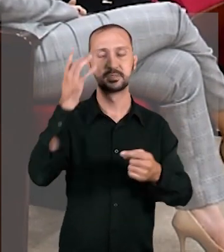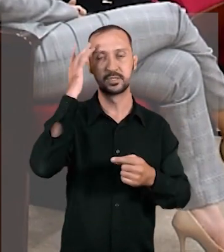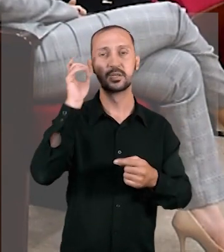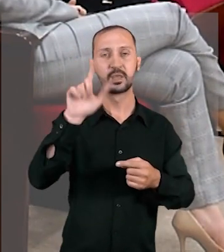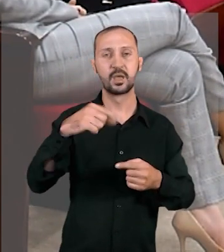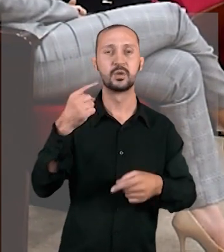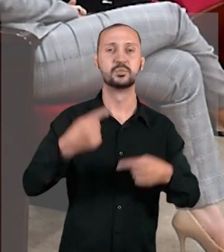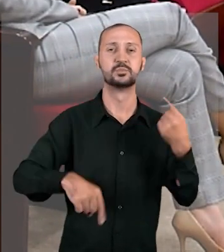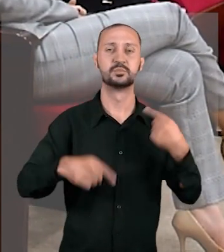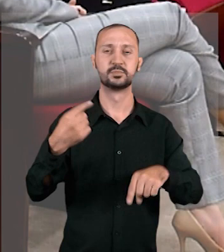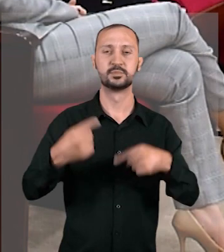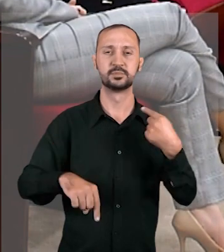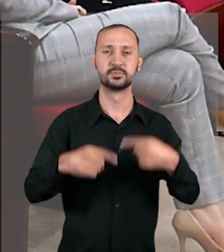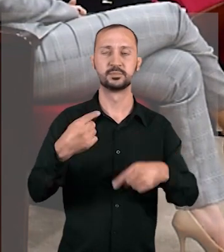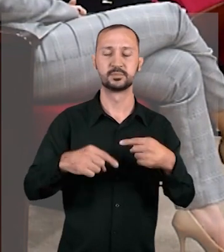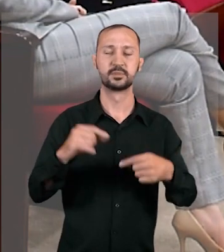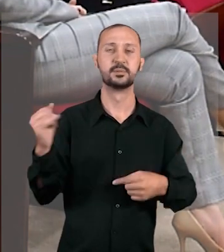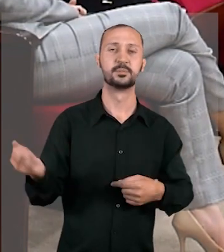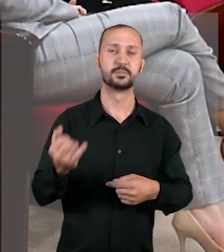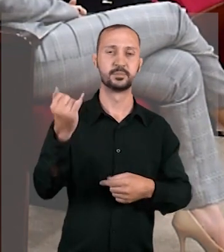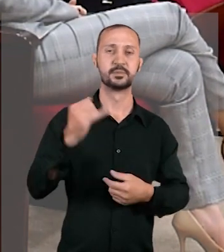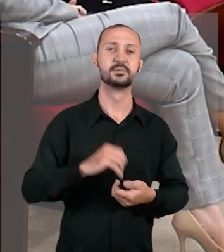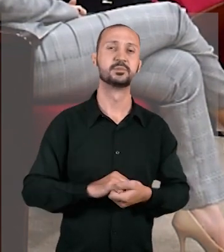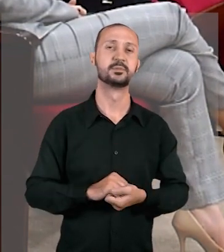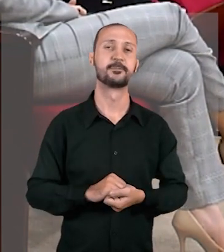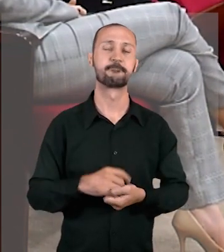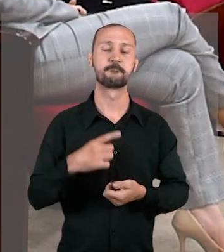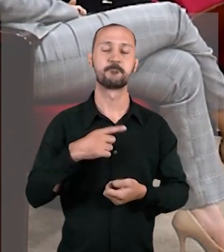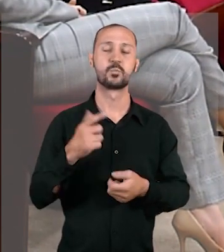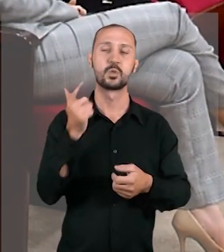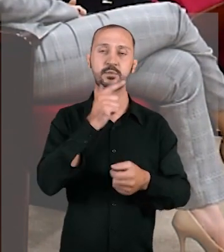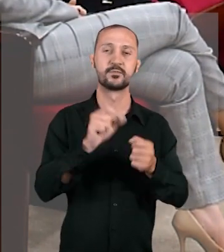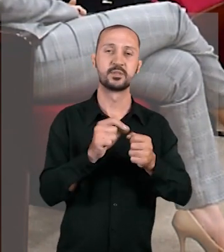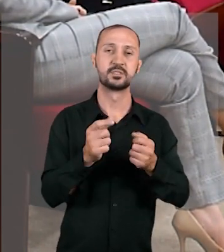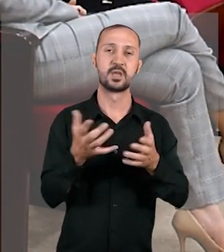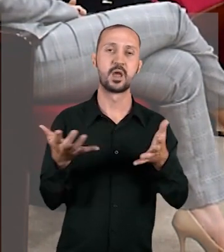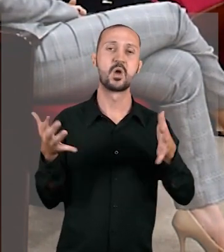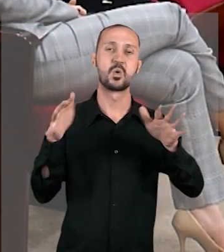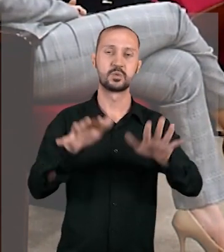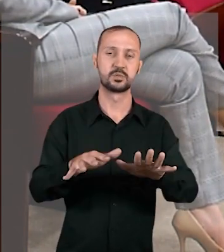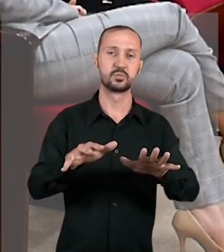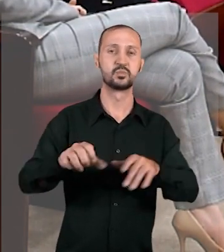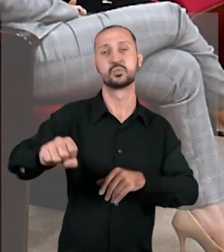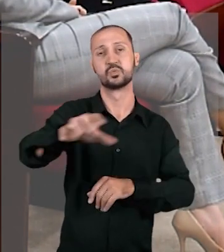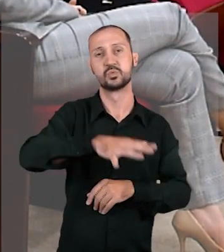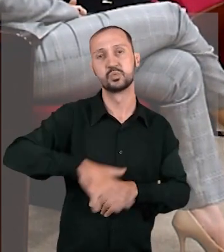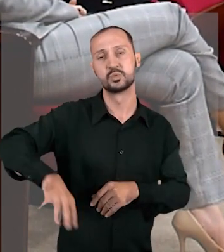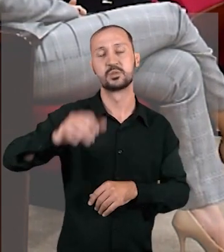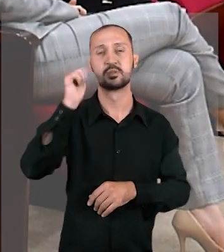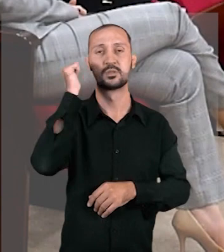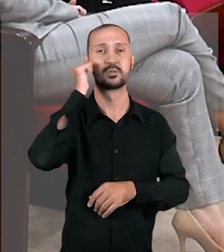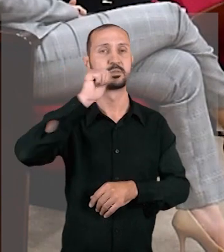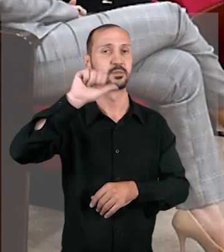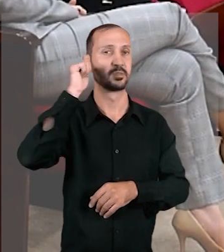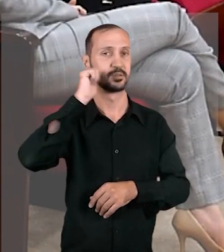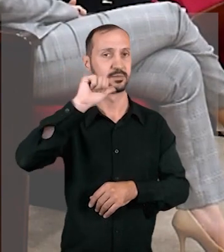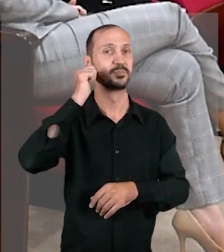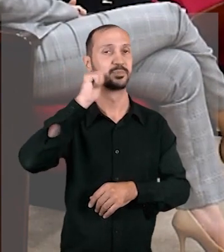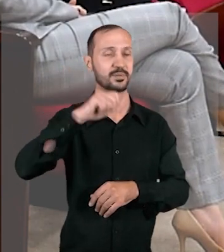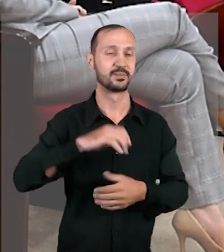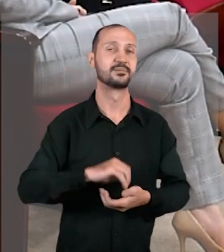que esse é um debate público relevante, a preocupação de inclusão social das mulheres e no âmbito